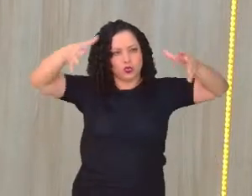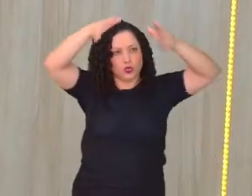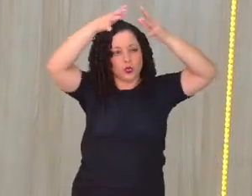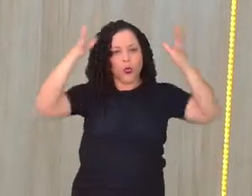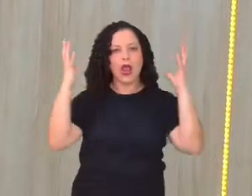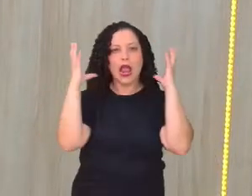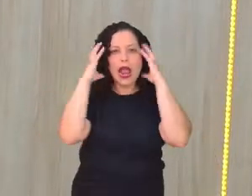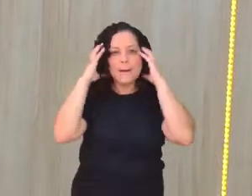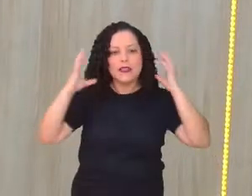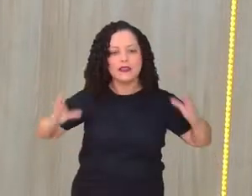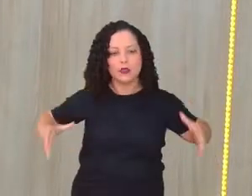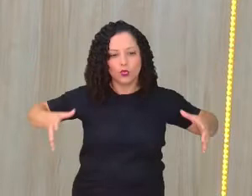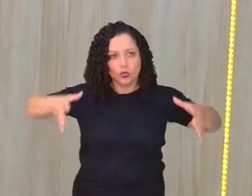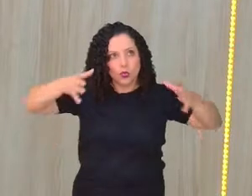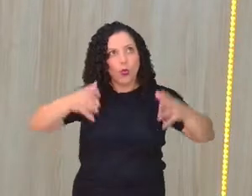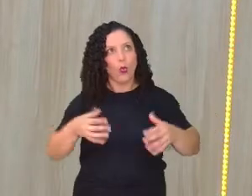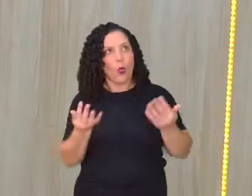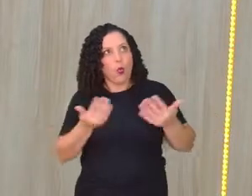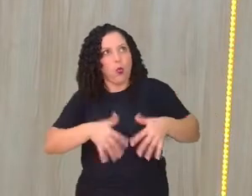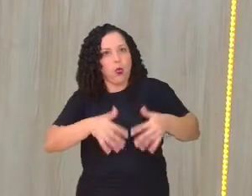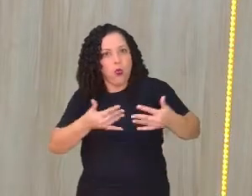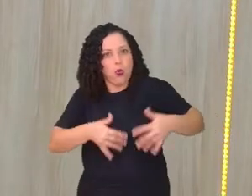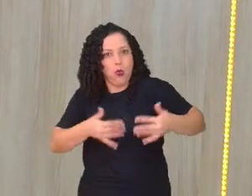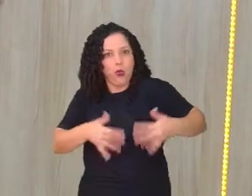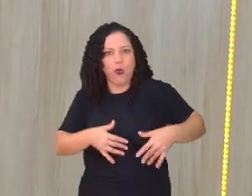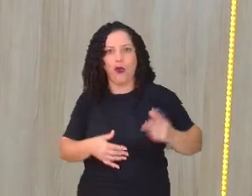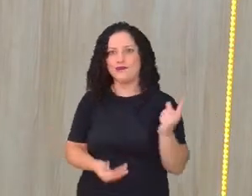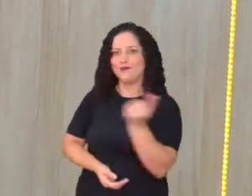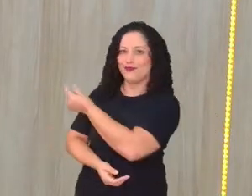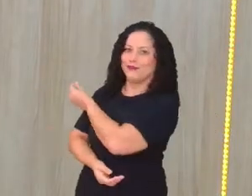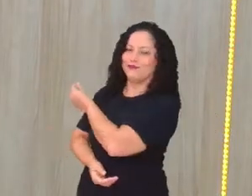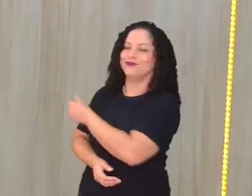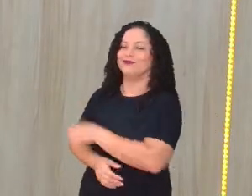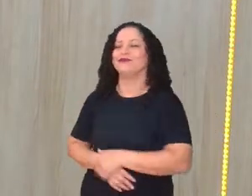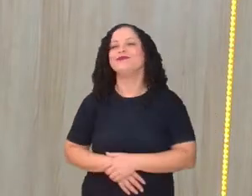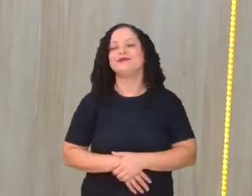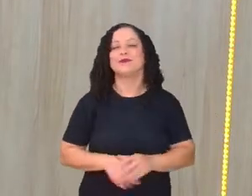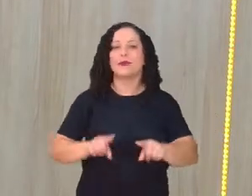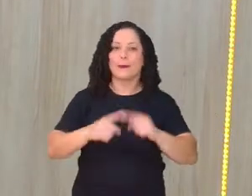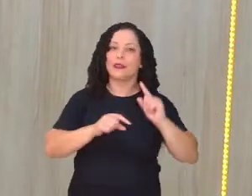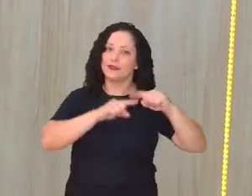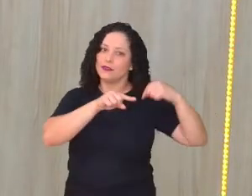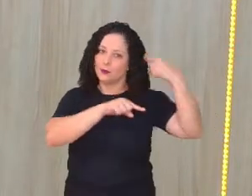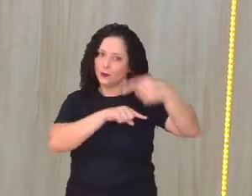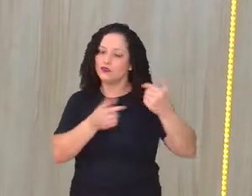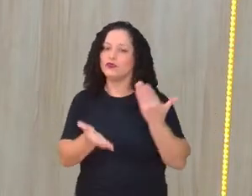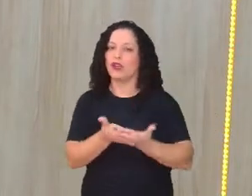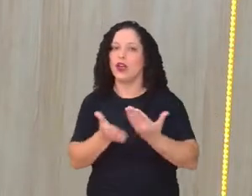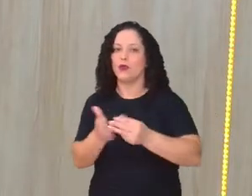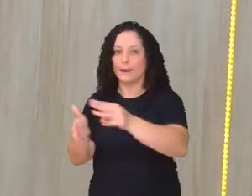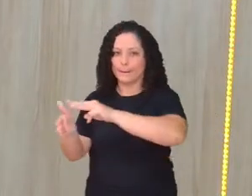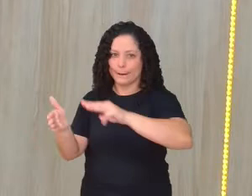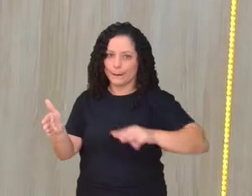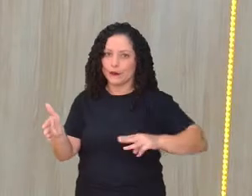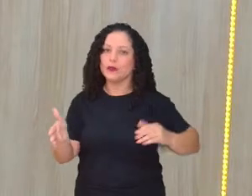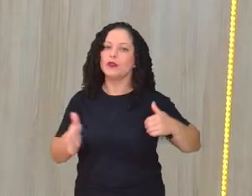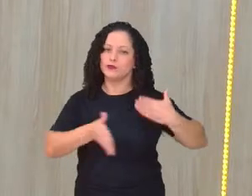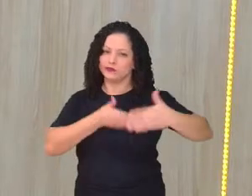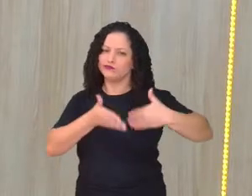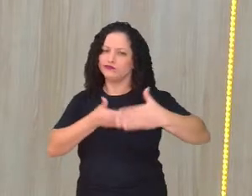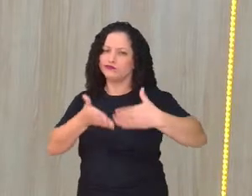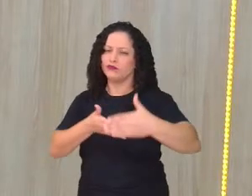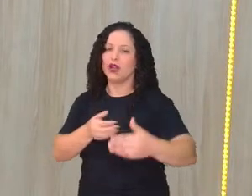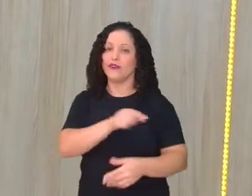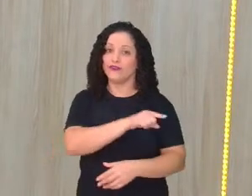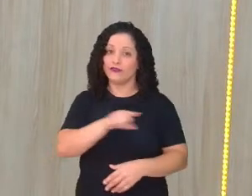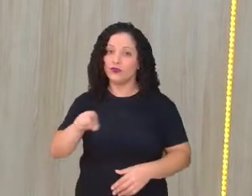num negócio desse. Mas vejam, vamos continuar falando sobre a Mesopotâmia, né, na próxima aula. Espero que